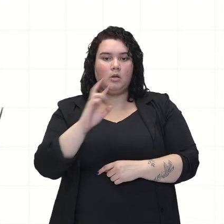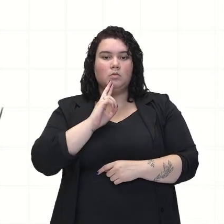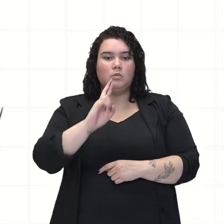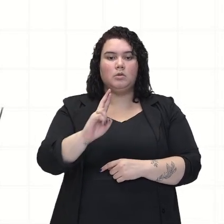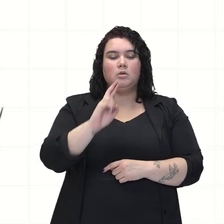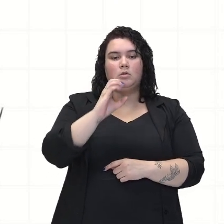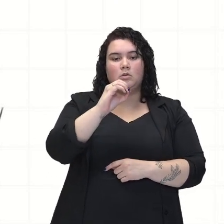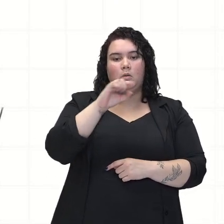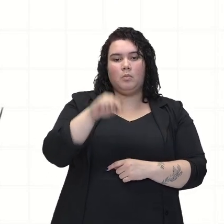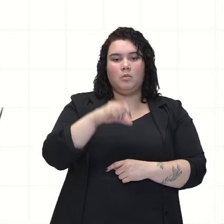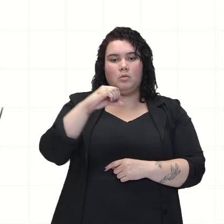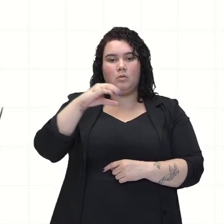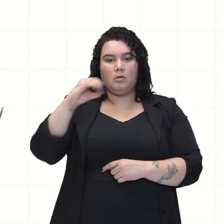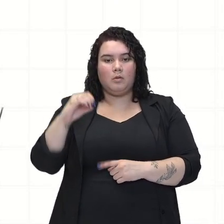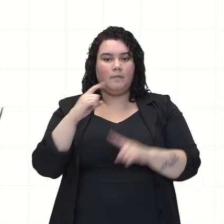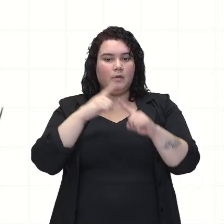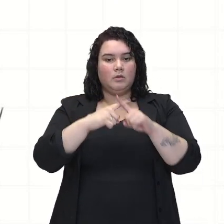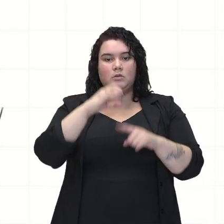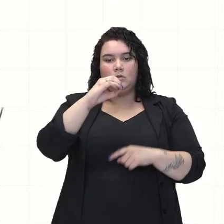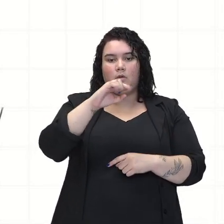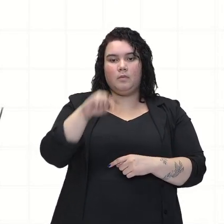0,90 vezes 0,90,